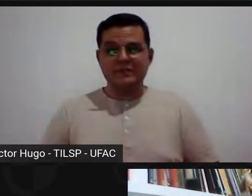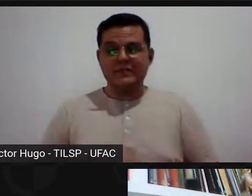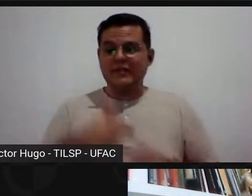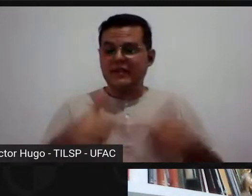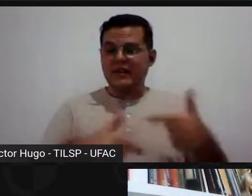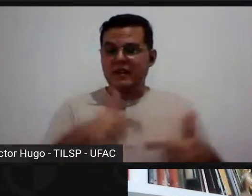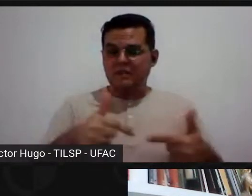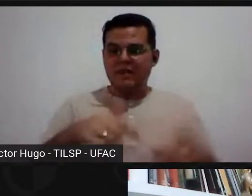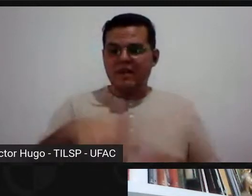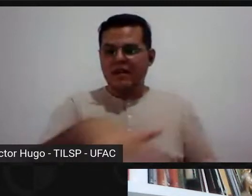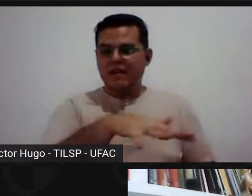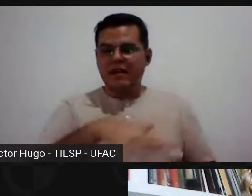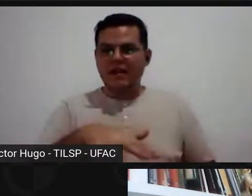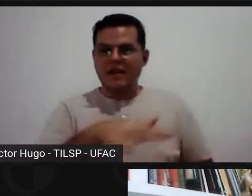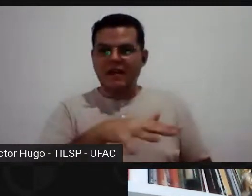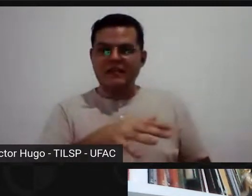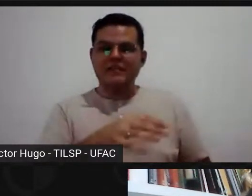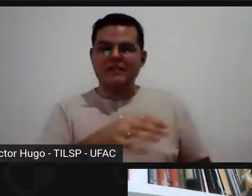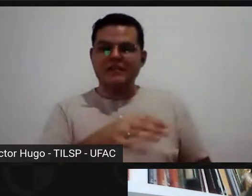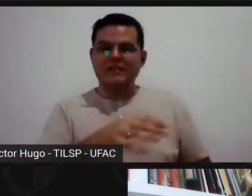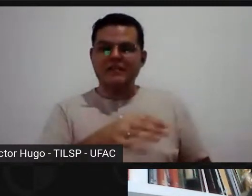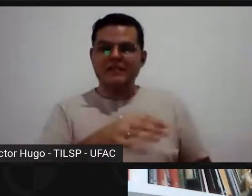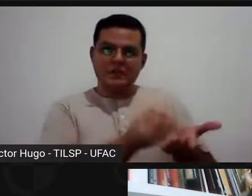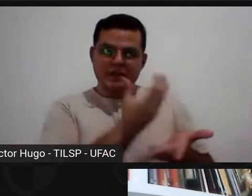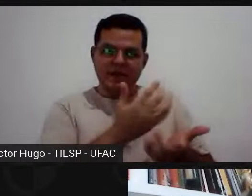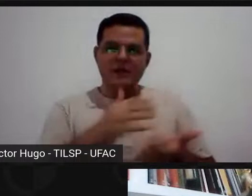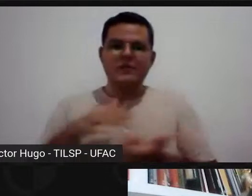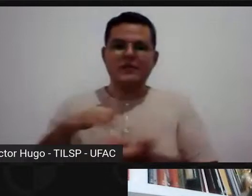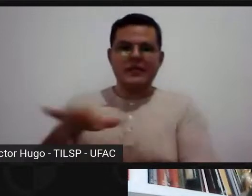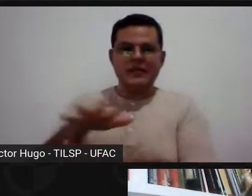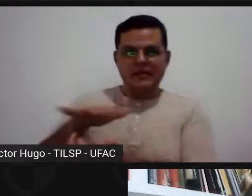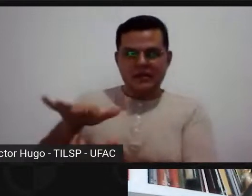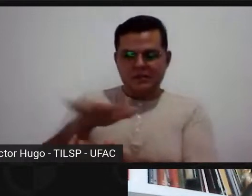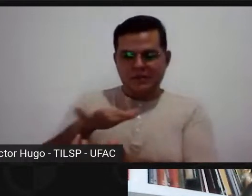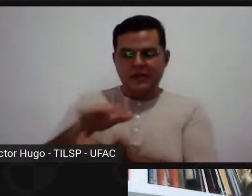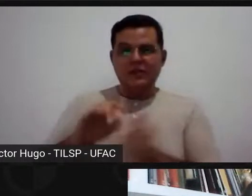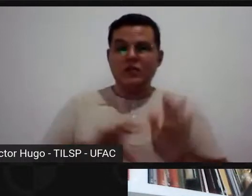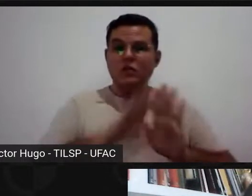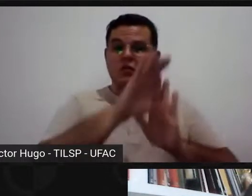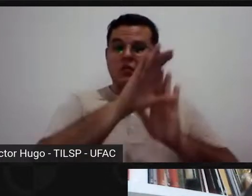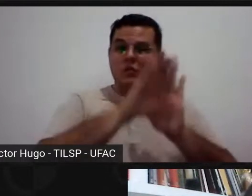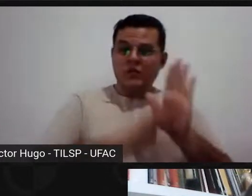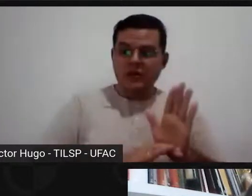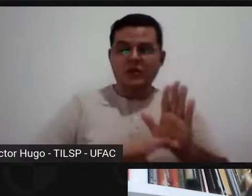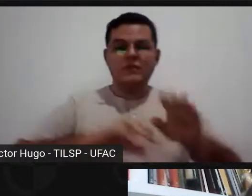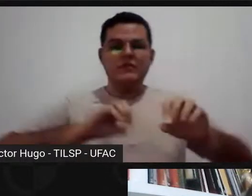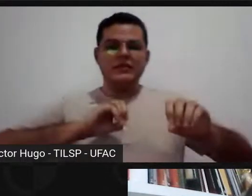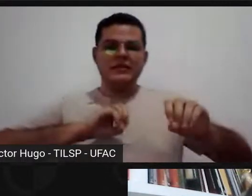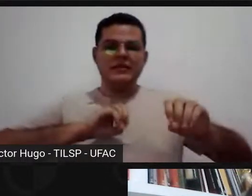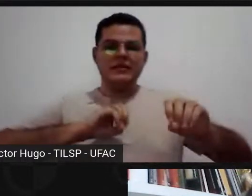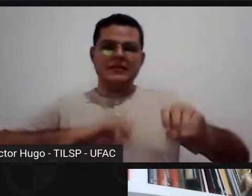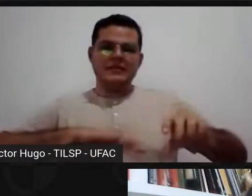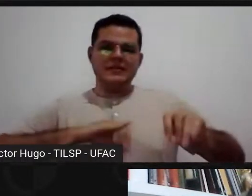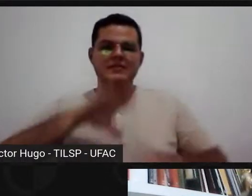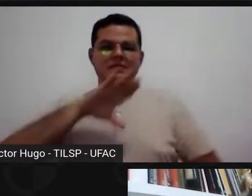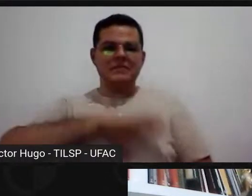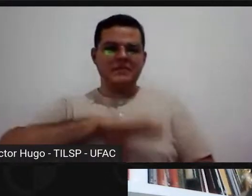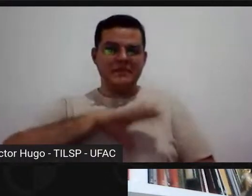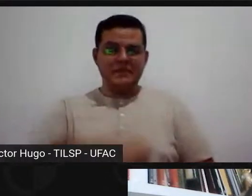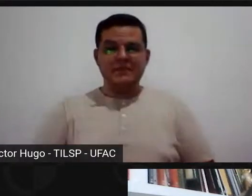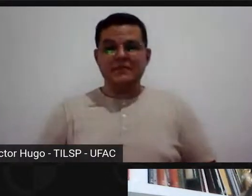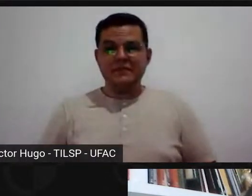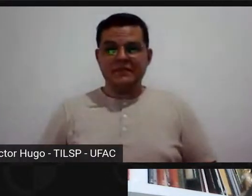área de alfabetização e letramento, currículo e ensino da língua portuguesa. É professora do quadro